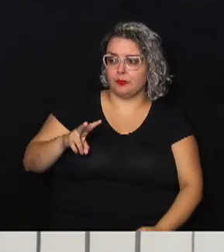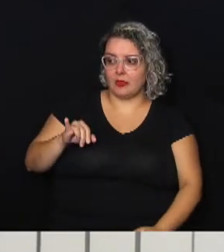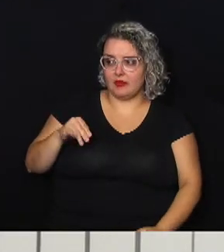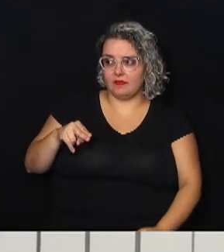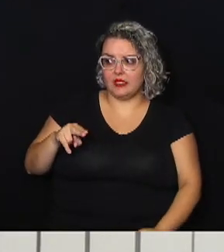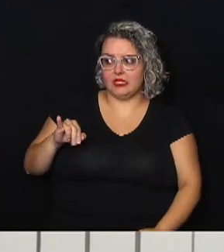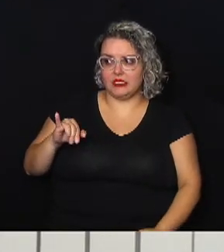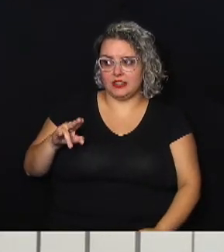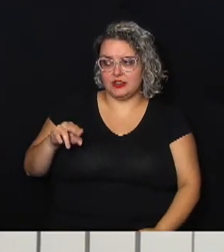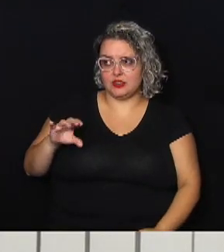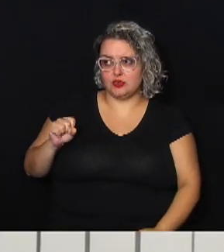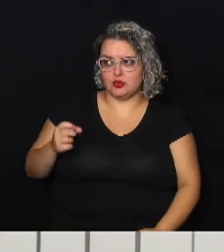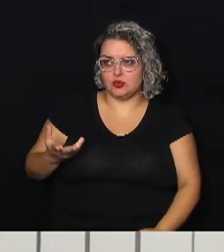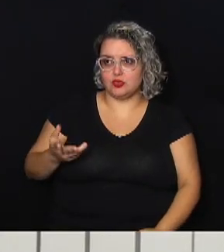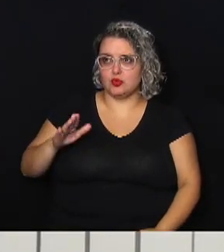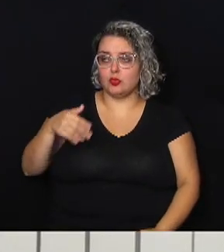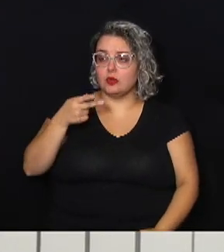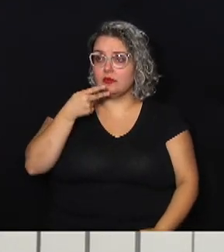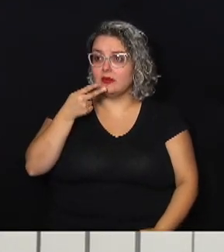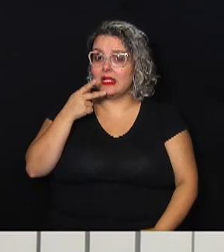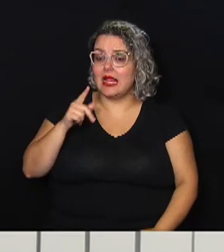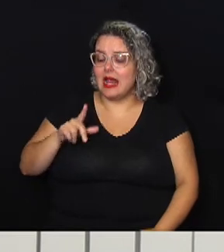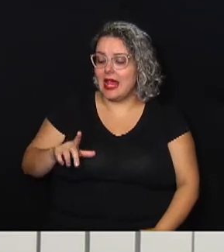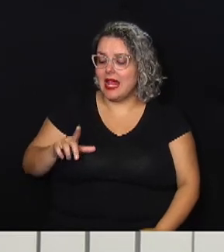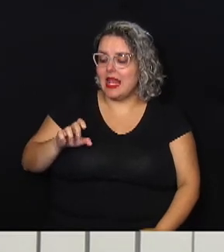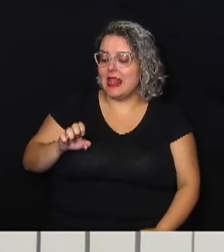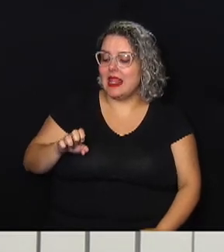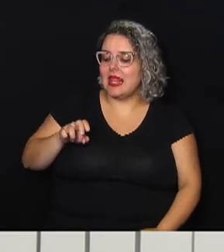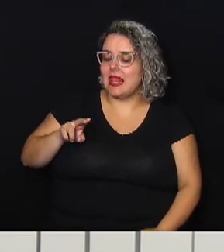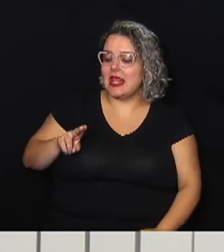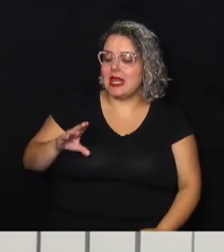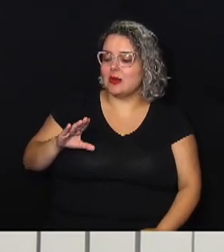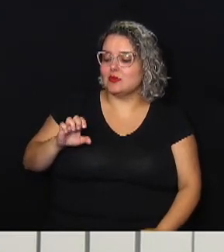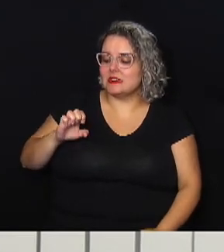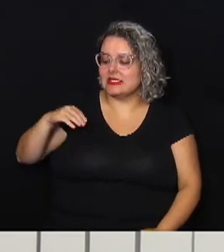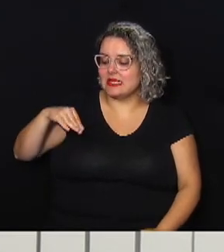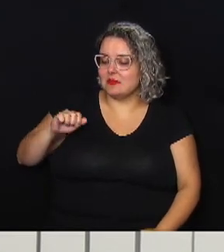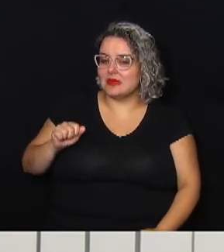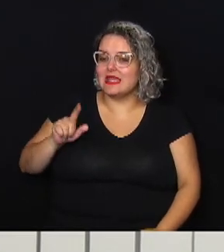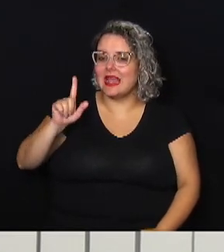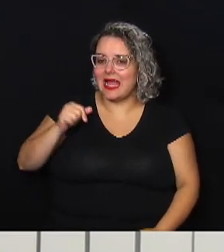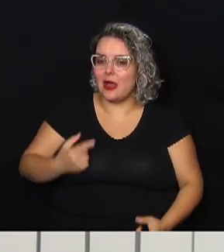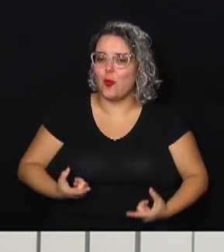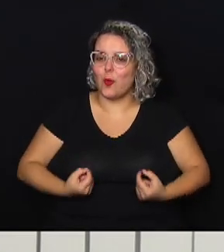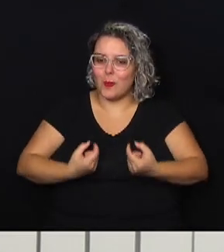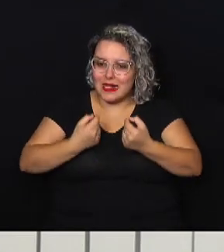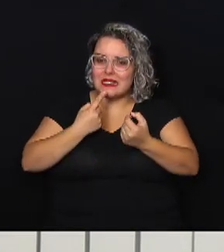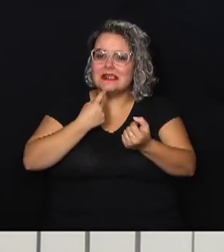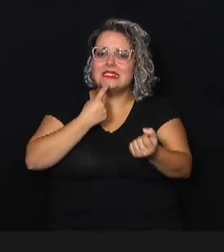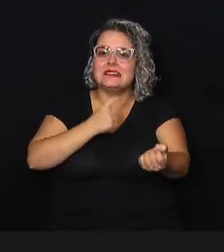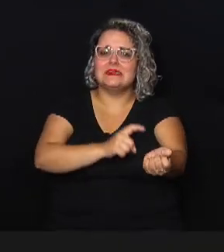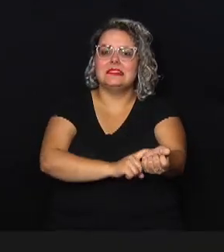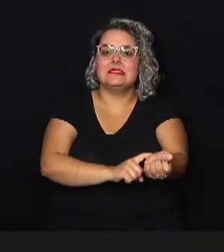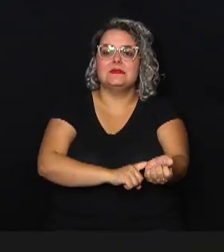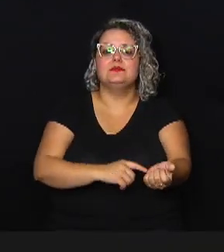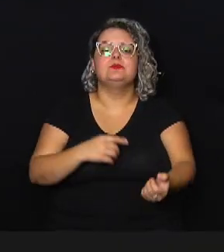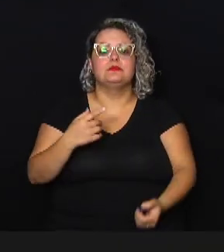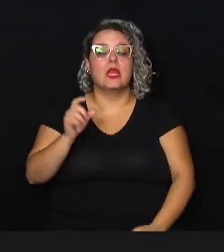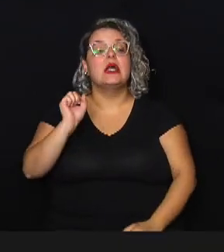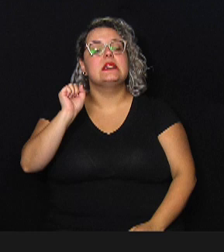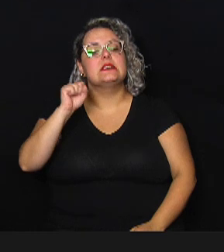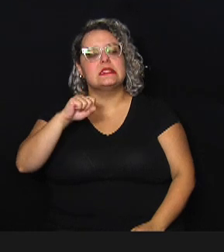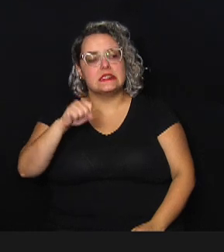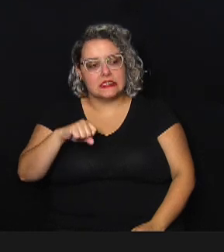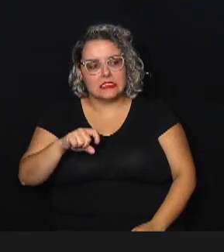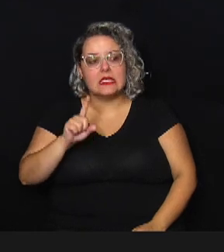leucemia, a gente está falando de câncer? É um câncer no sangue? Sim, a leucemia é um câncer,